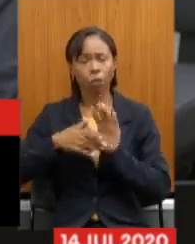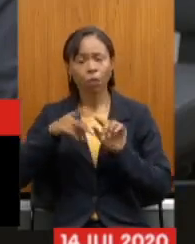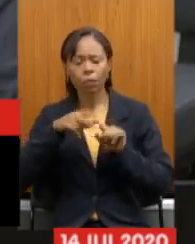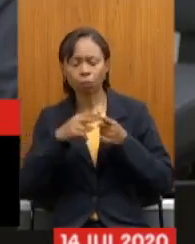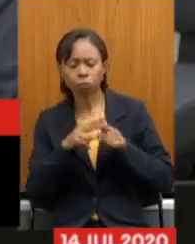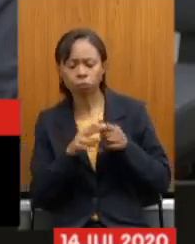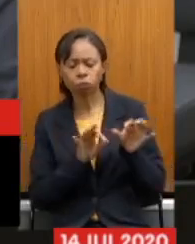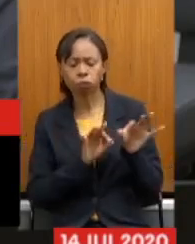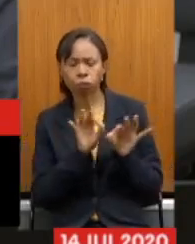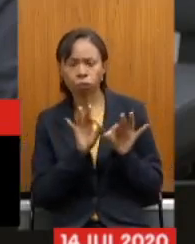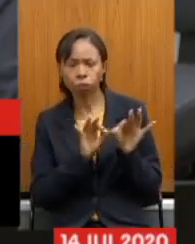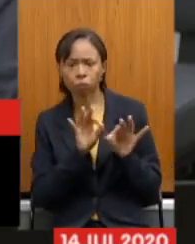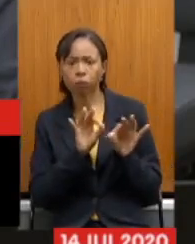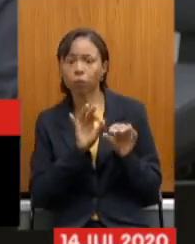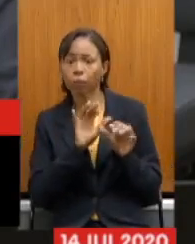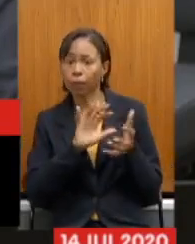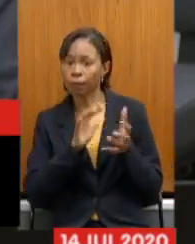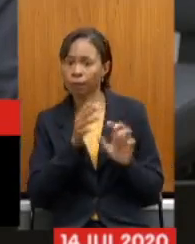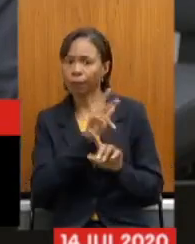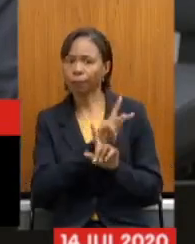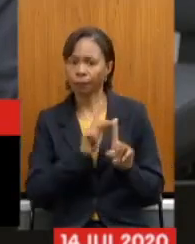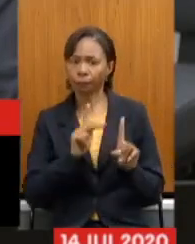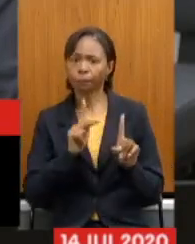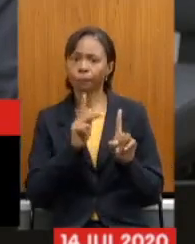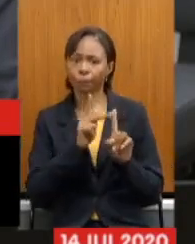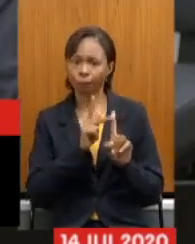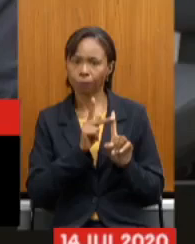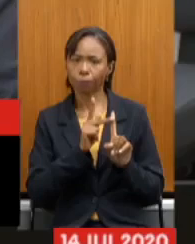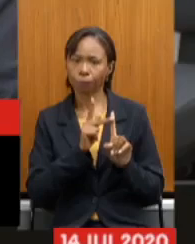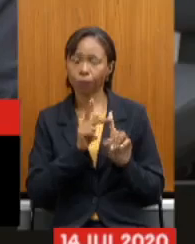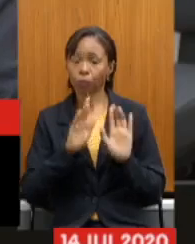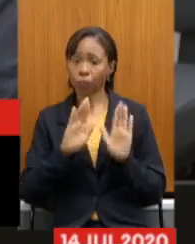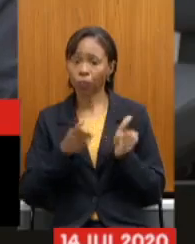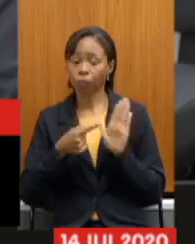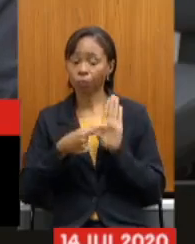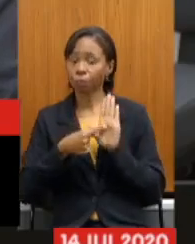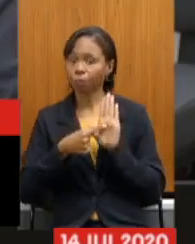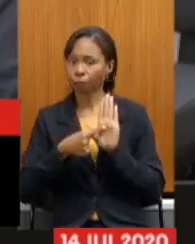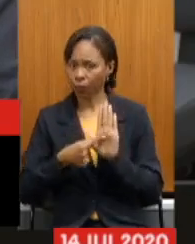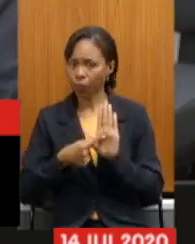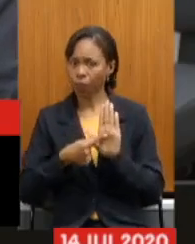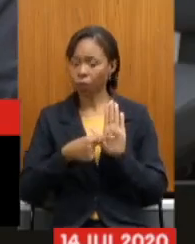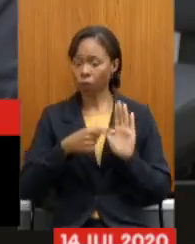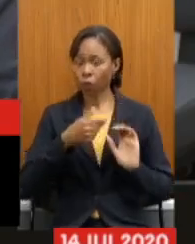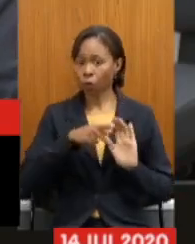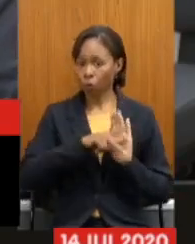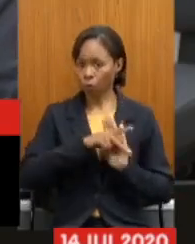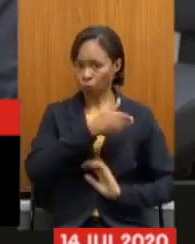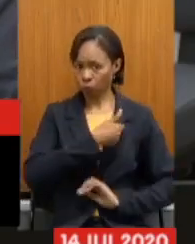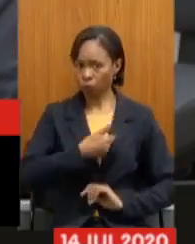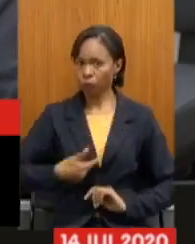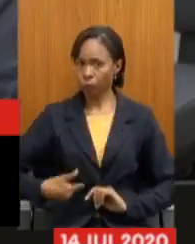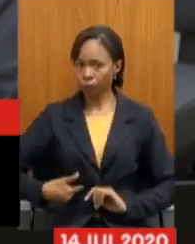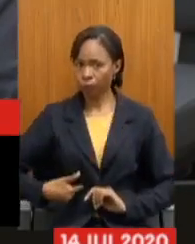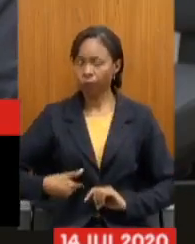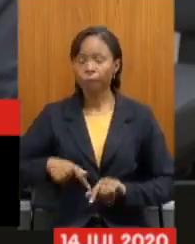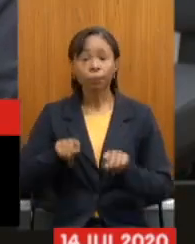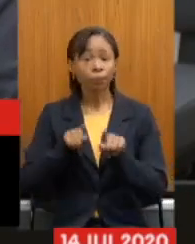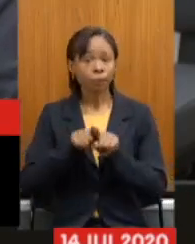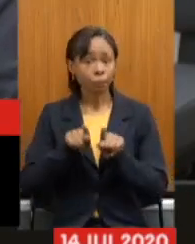aprimoramento da proposta da reforma da Previdência apresentada pelo governo. Também